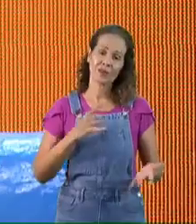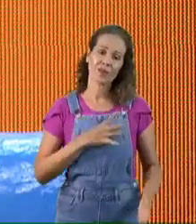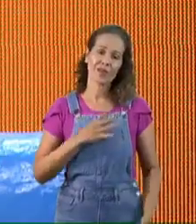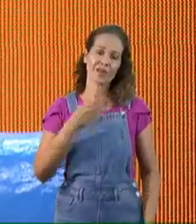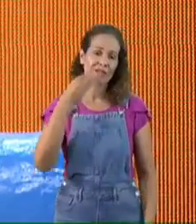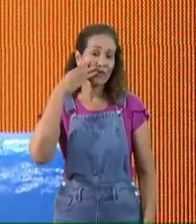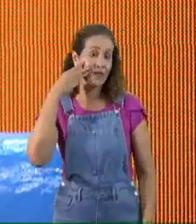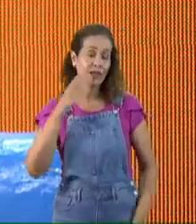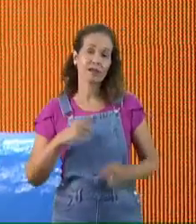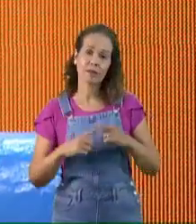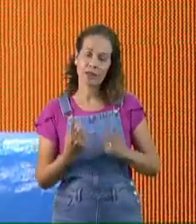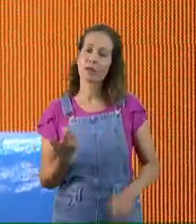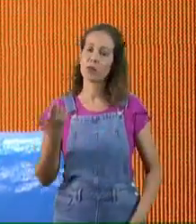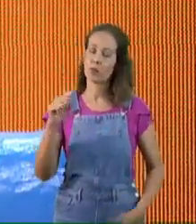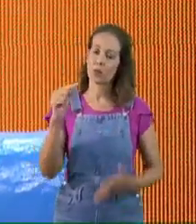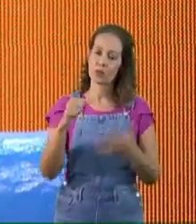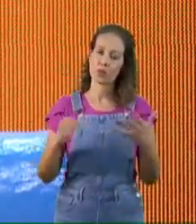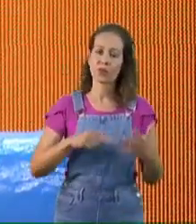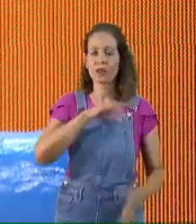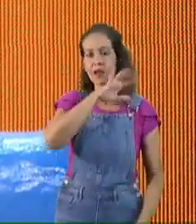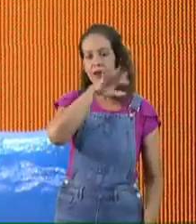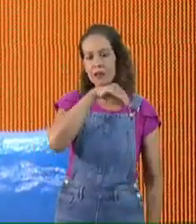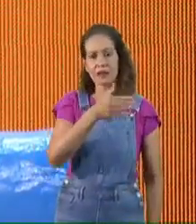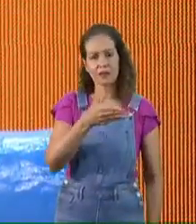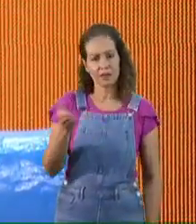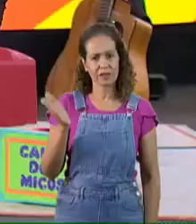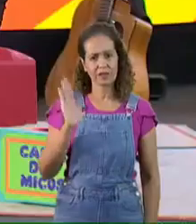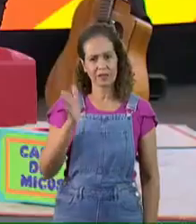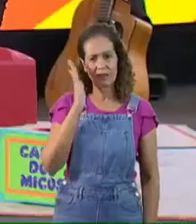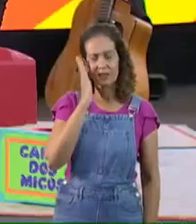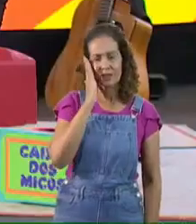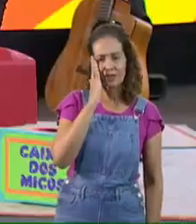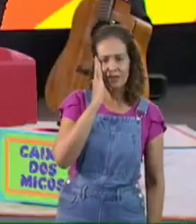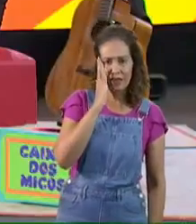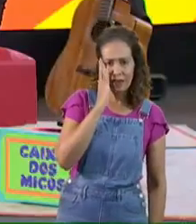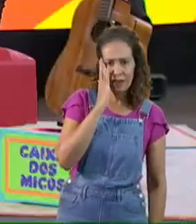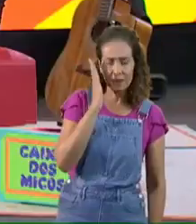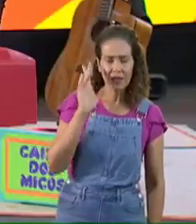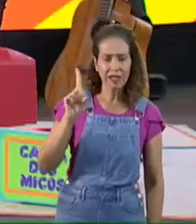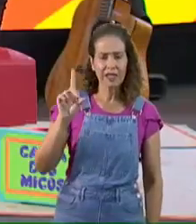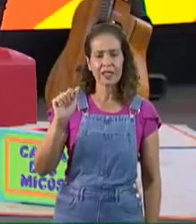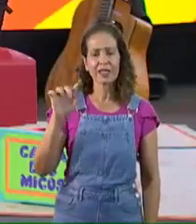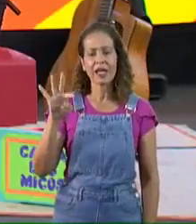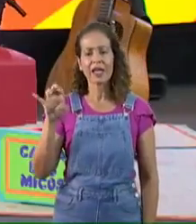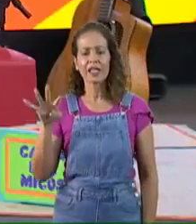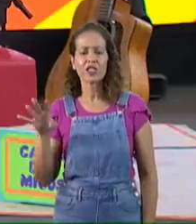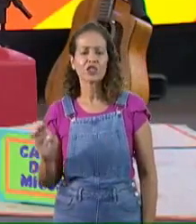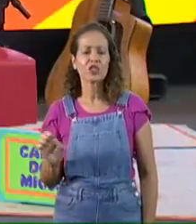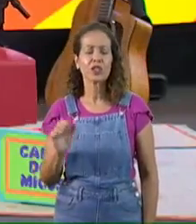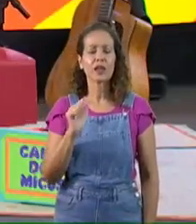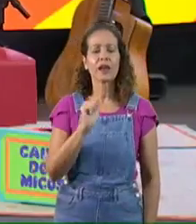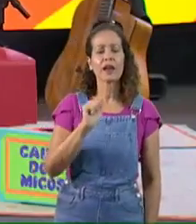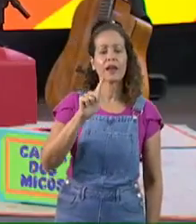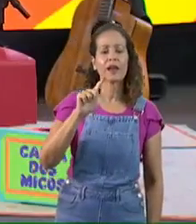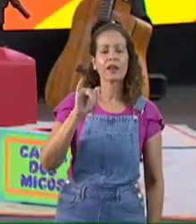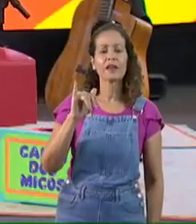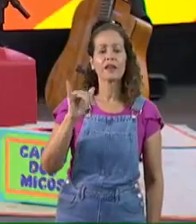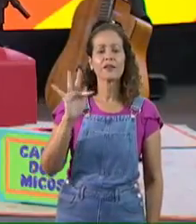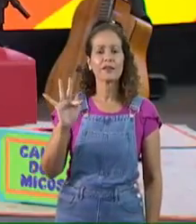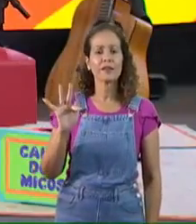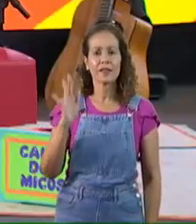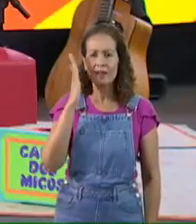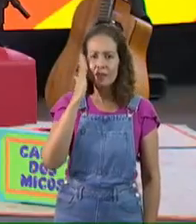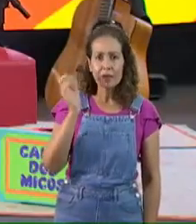mas eu tenho muitos animais. As crianças que já sabem, você sabe, Aleph e Daphne, que eu tenho muitos animais? Não. Não? Posso te